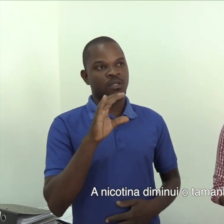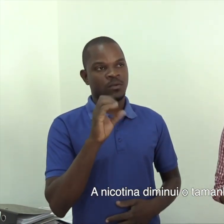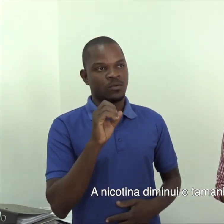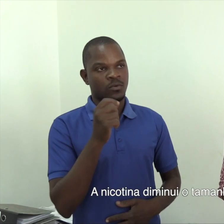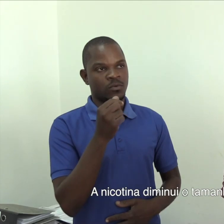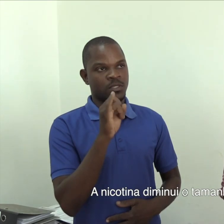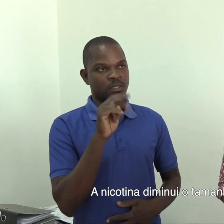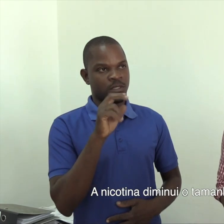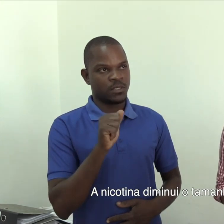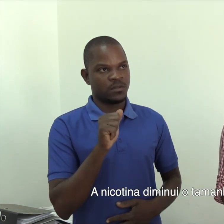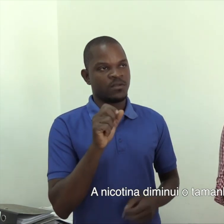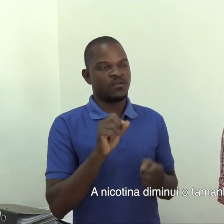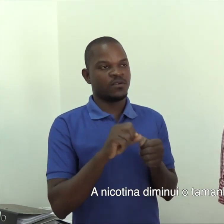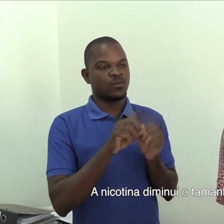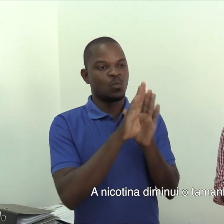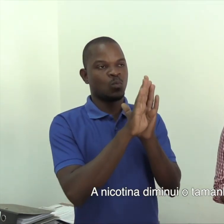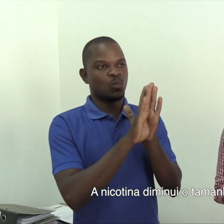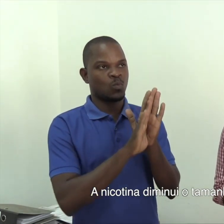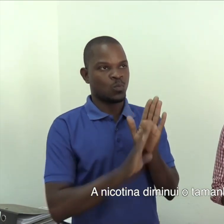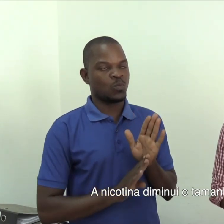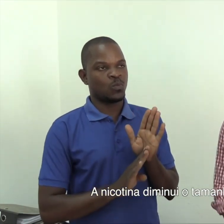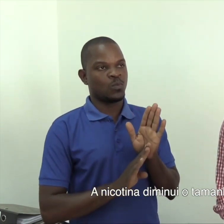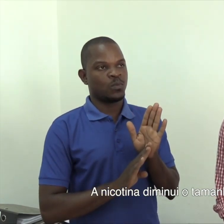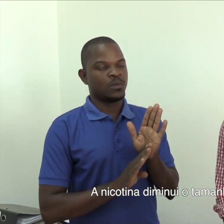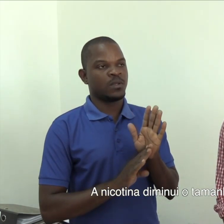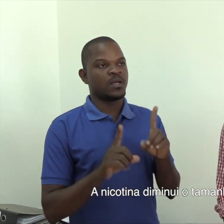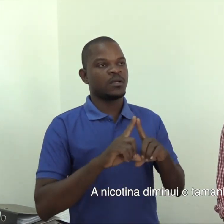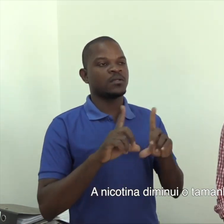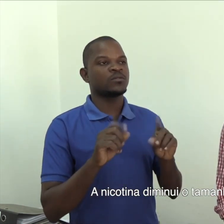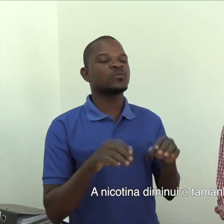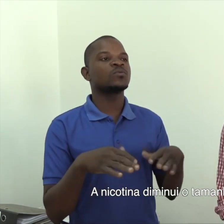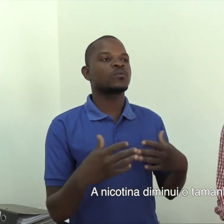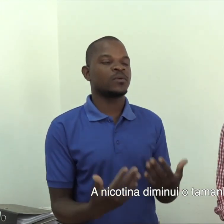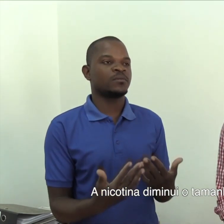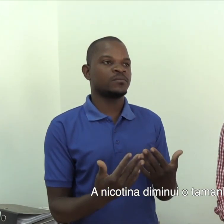o calibre do tamanho dos